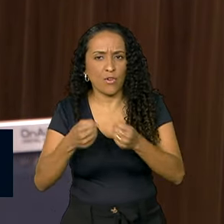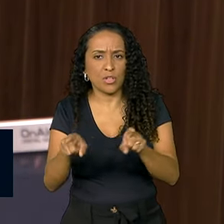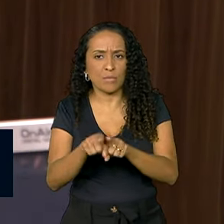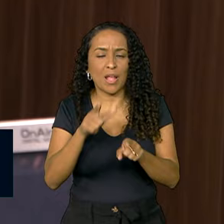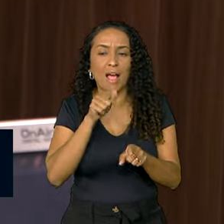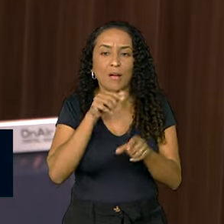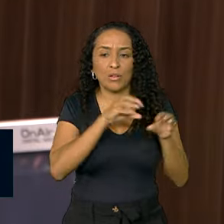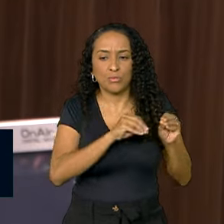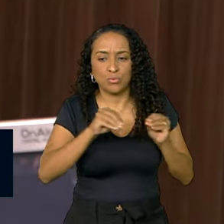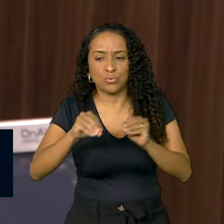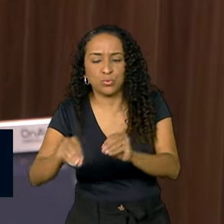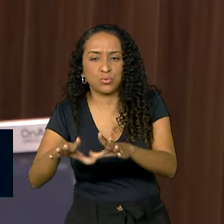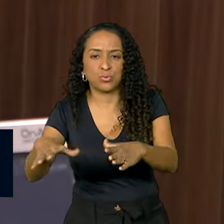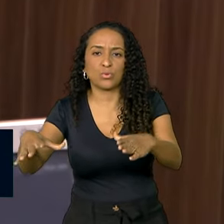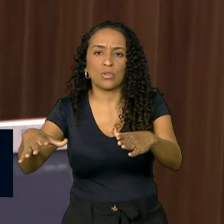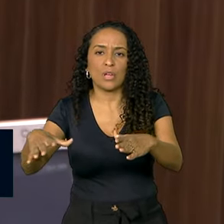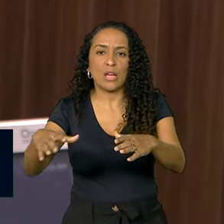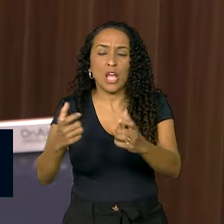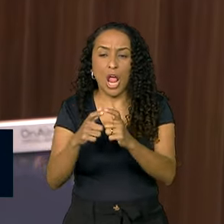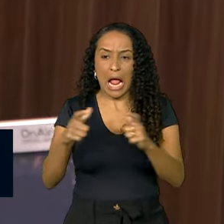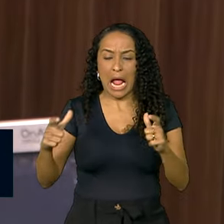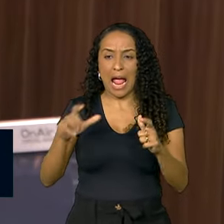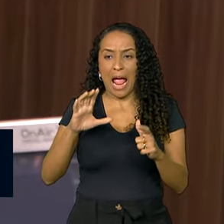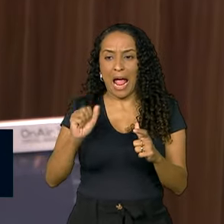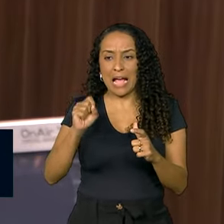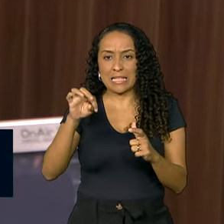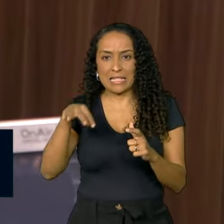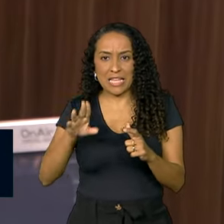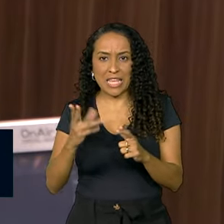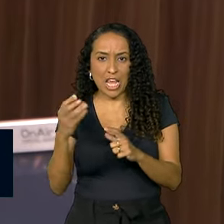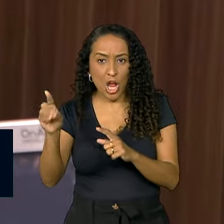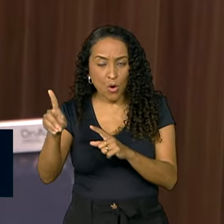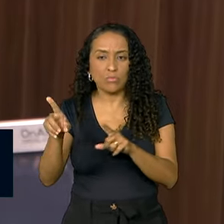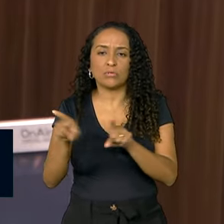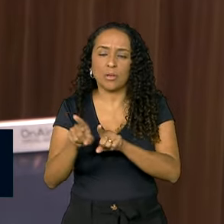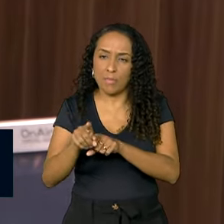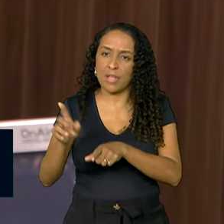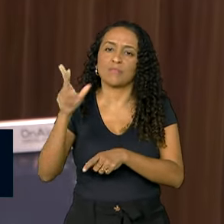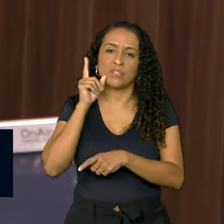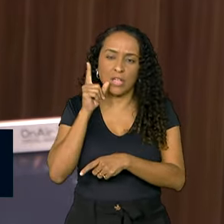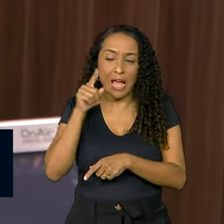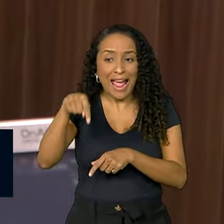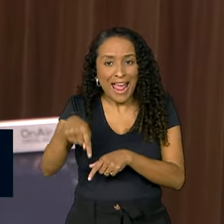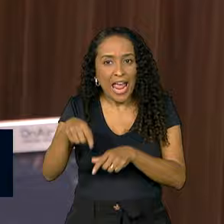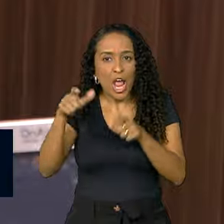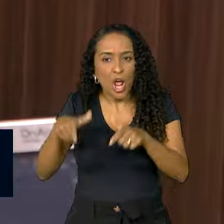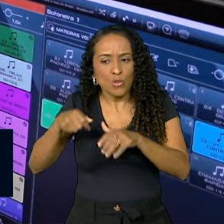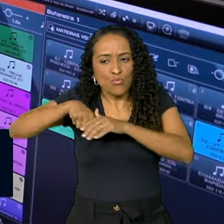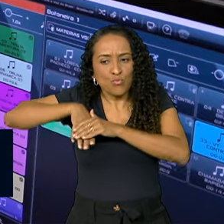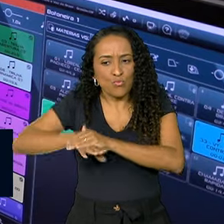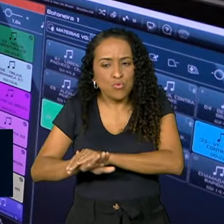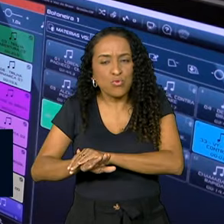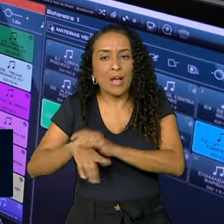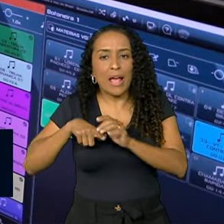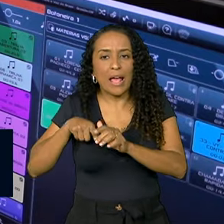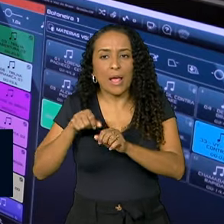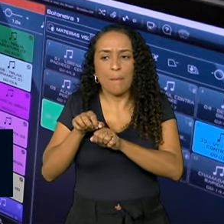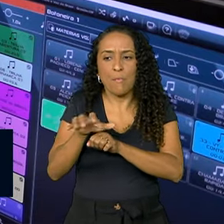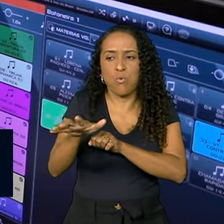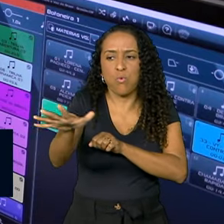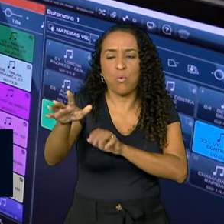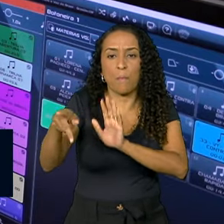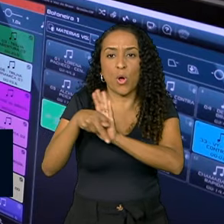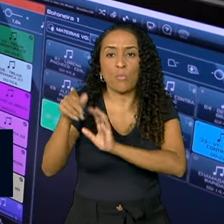reservatório Castanhão que é o maior reservatório do Estado do Ceará e esse reservatório basicamente é o que abastece a região metropolitana de